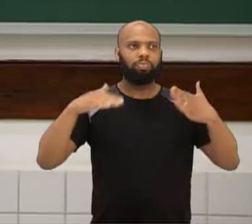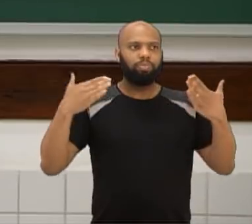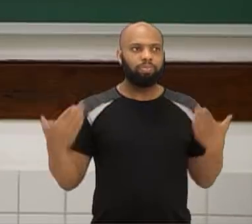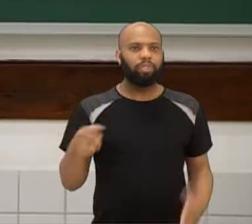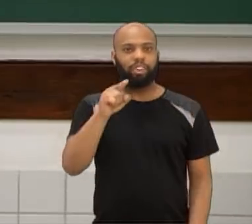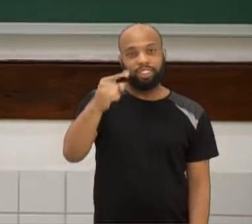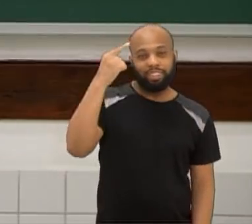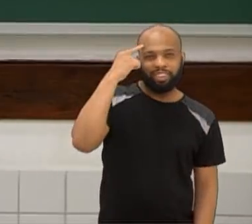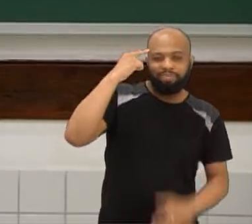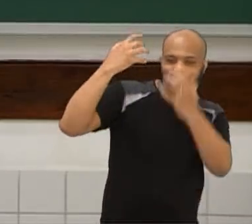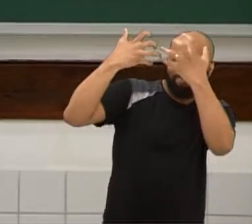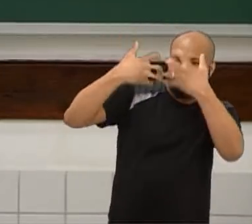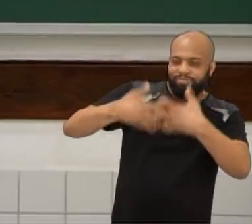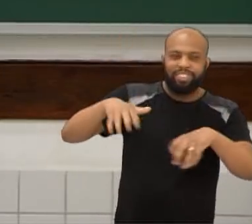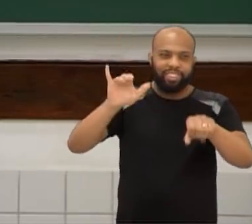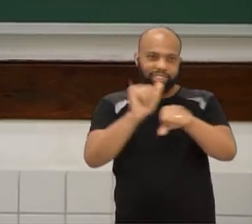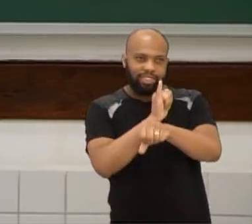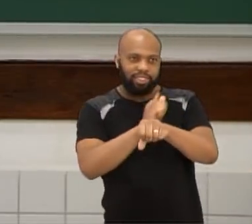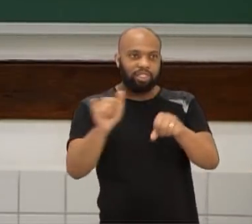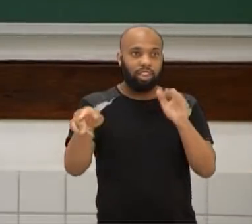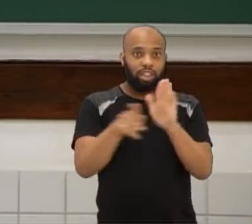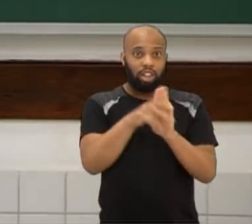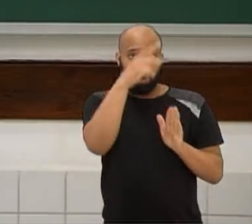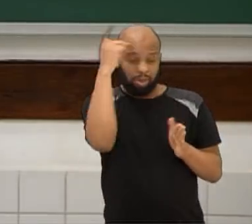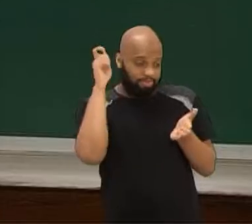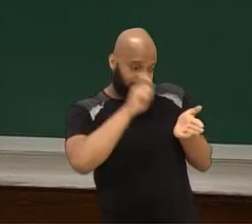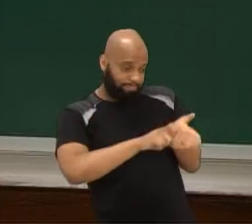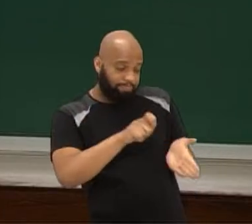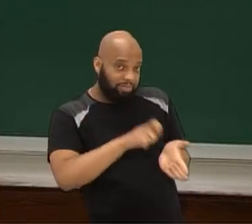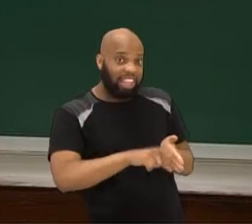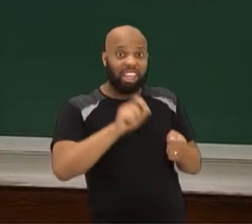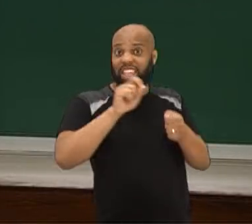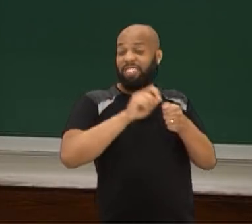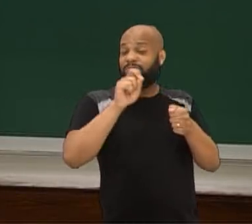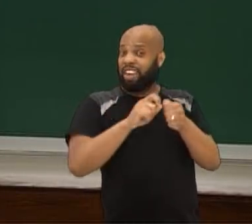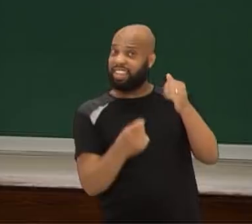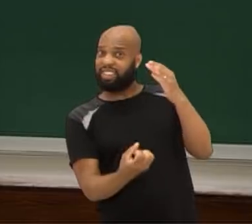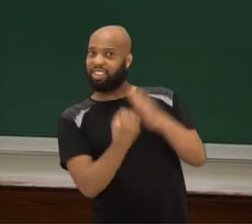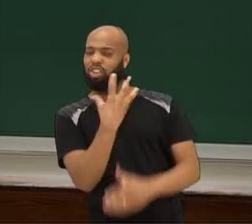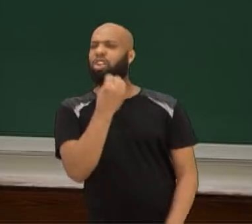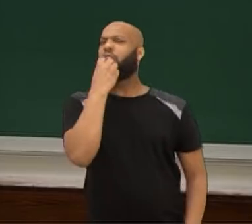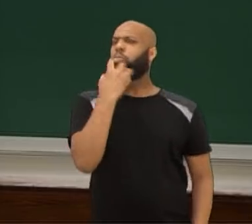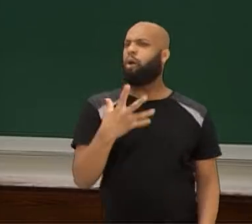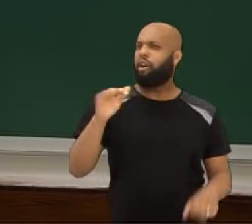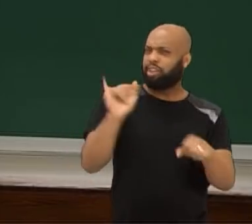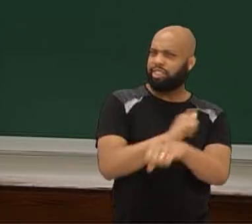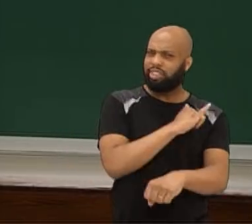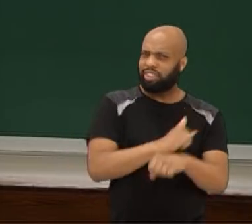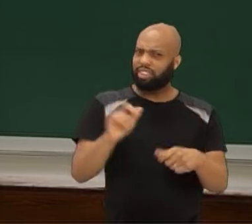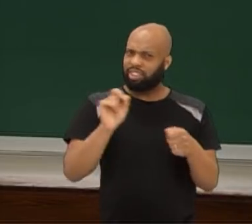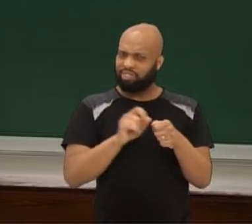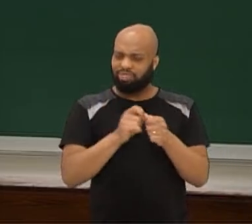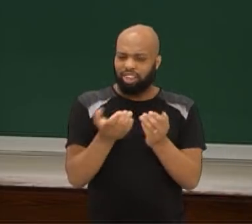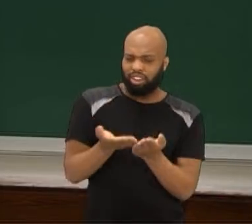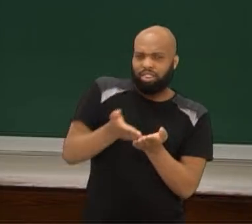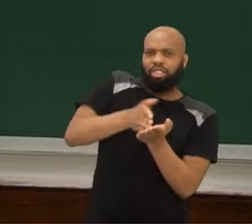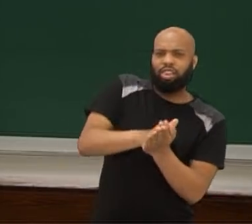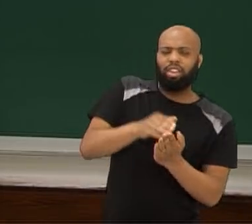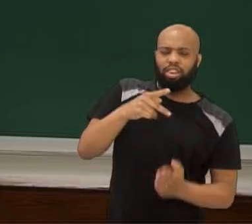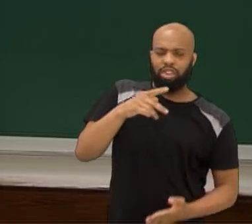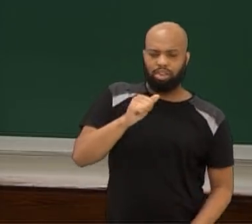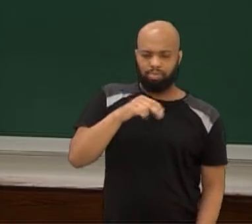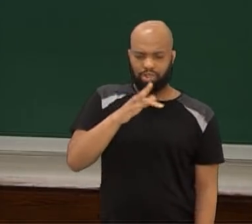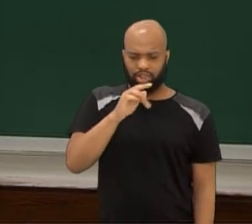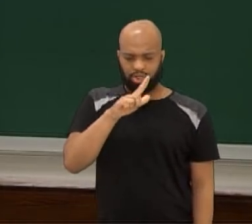Então, pensaram na estratégia desse locutor? Será que essa estratégia foi uma boa estratégia? Vamos só reler aqui